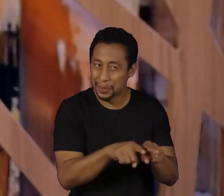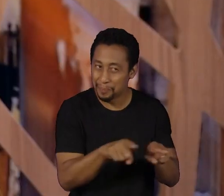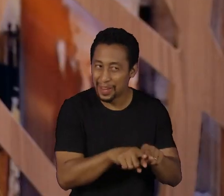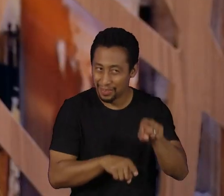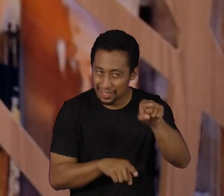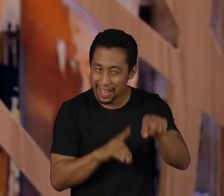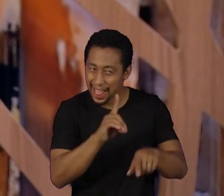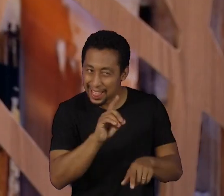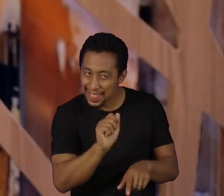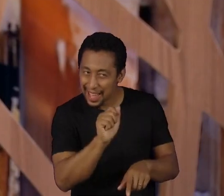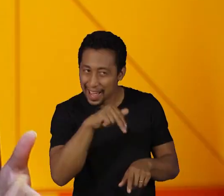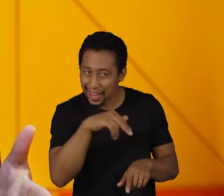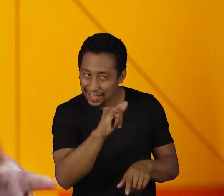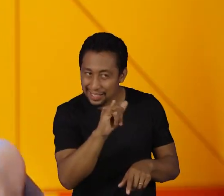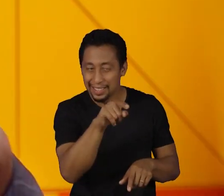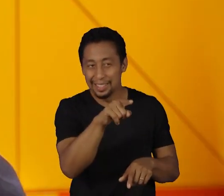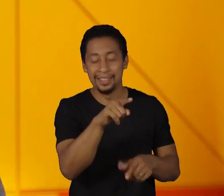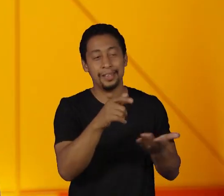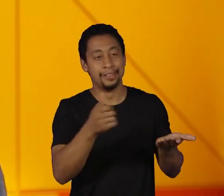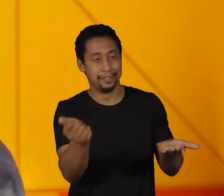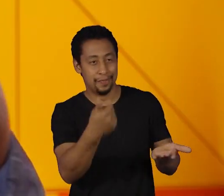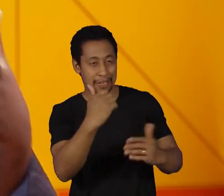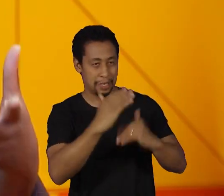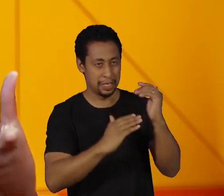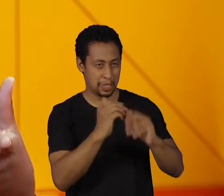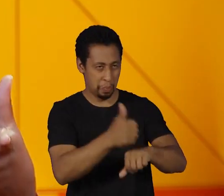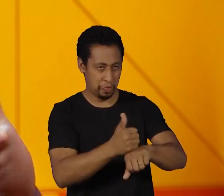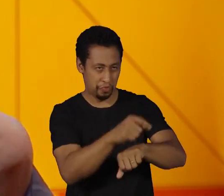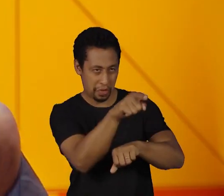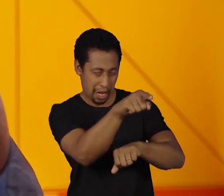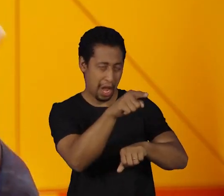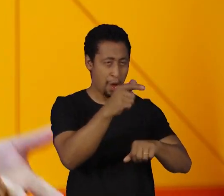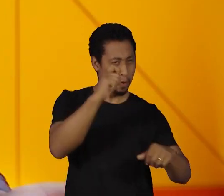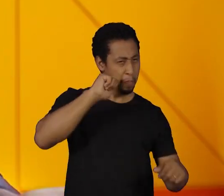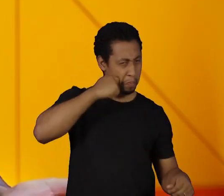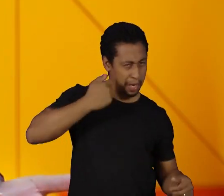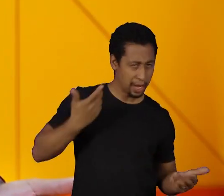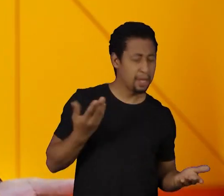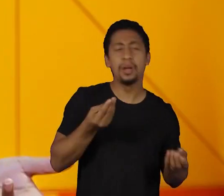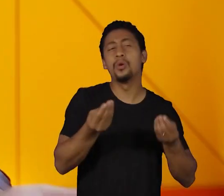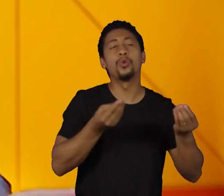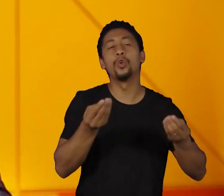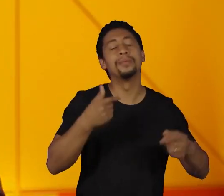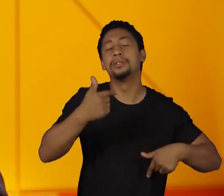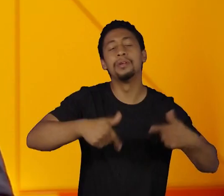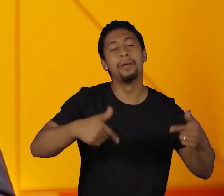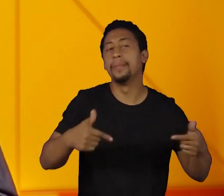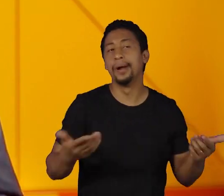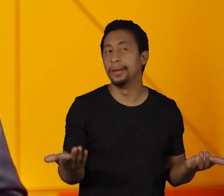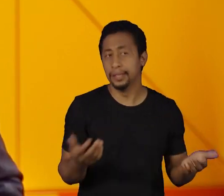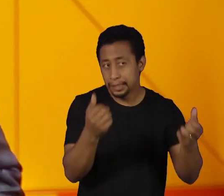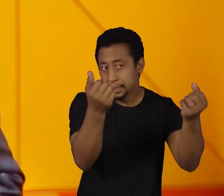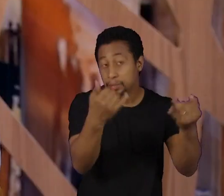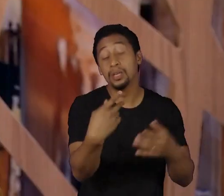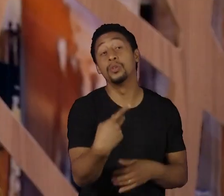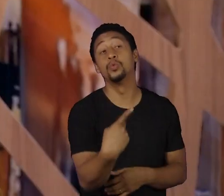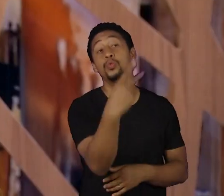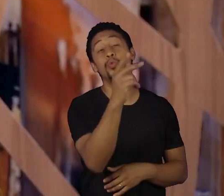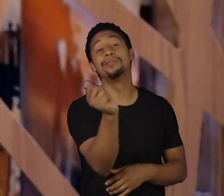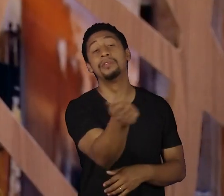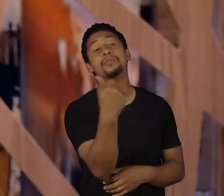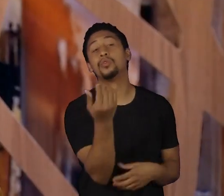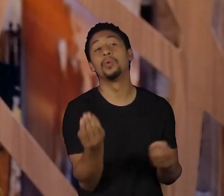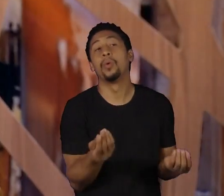cervejeira preta, sommelier, como é que você lida com esse mercado? E conta pra gente um pouco da sua cerveja.